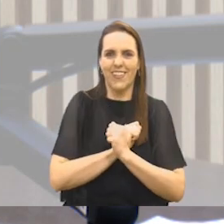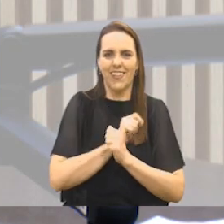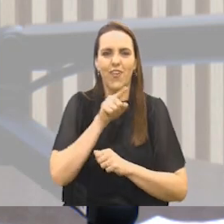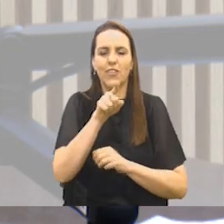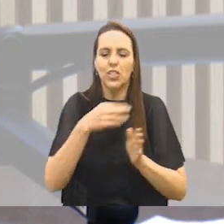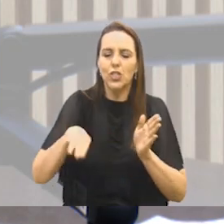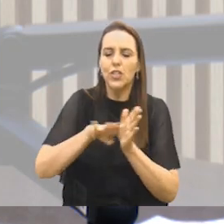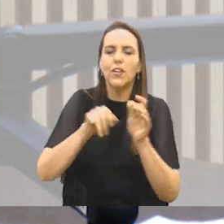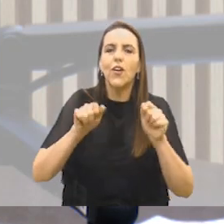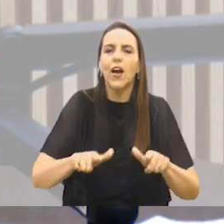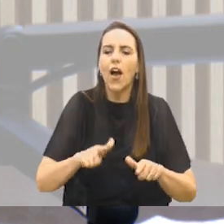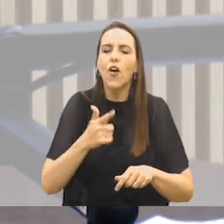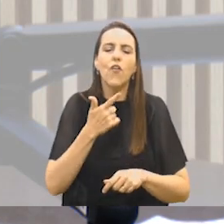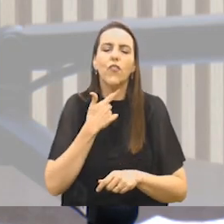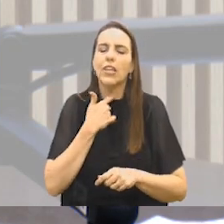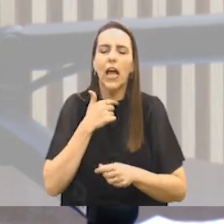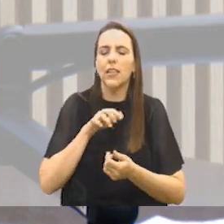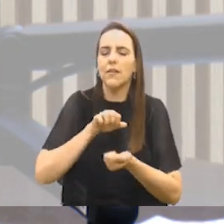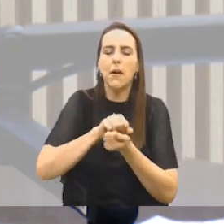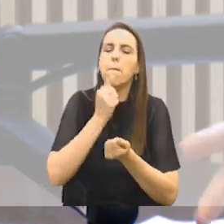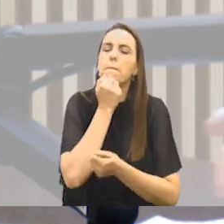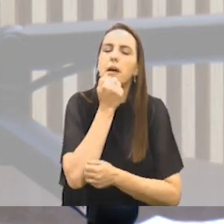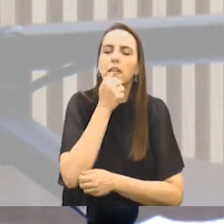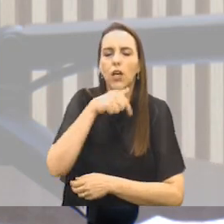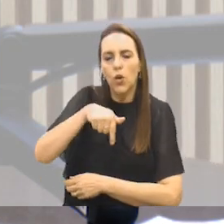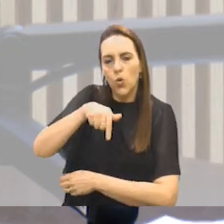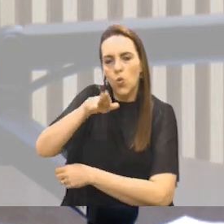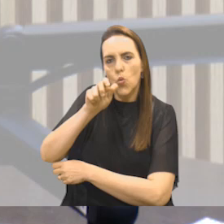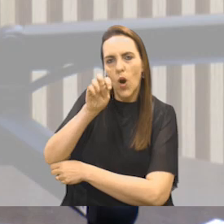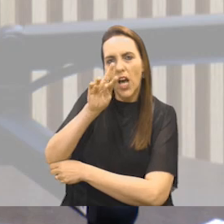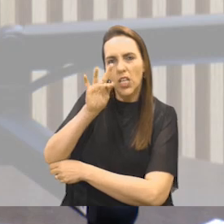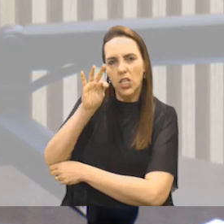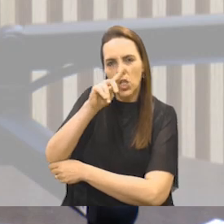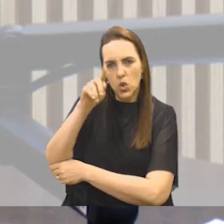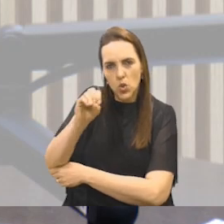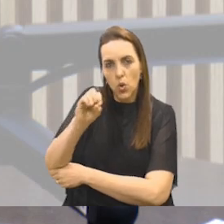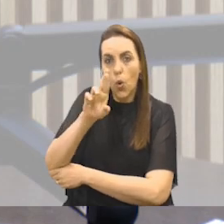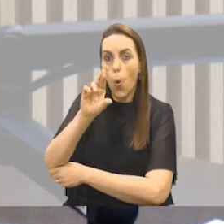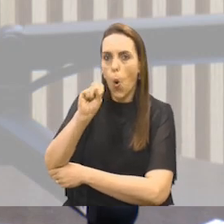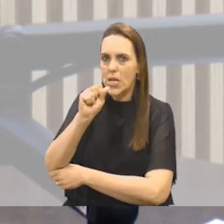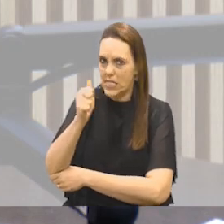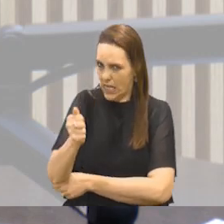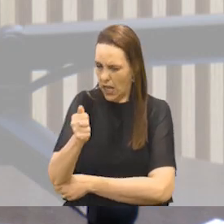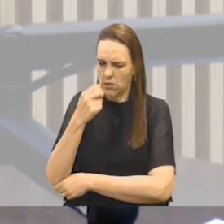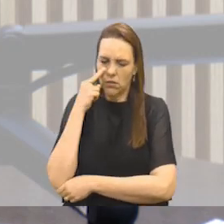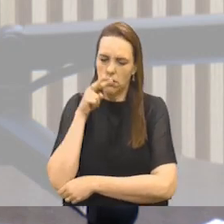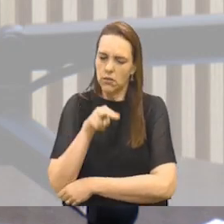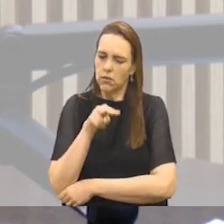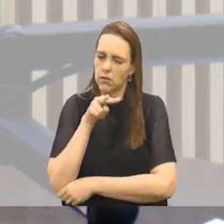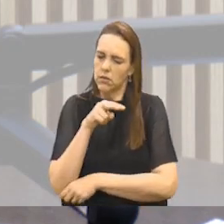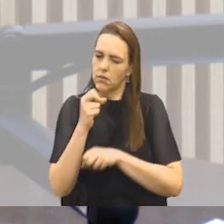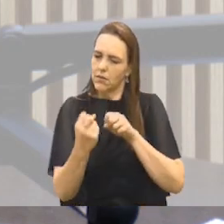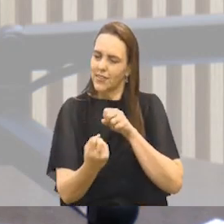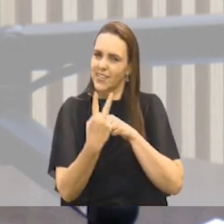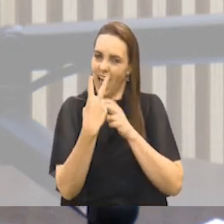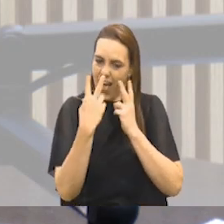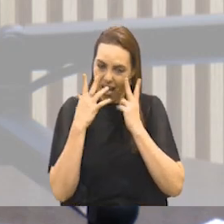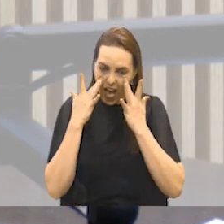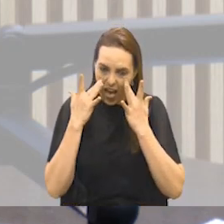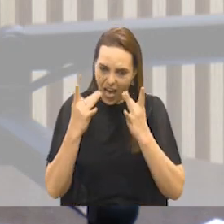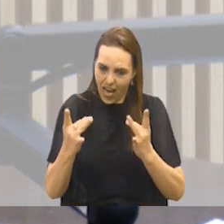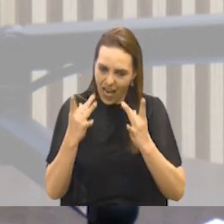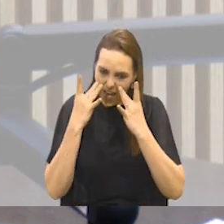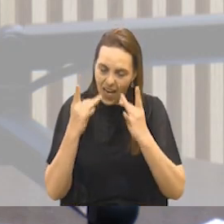num local, você vai com a ideia, por exemplo, de pegar um quartzo rosa. Daí você chega lá, você olha aquela pedra parece que fica